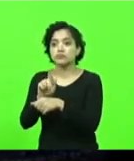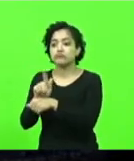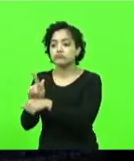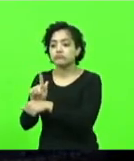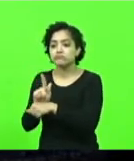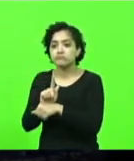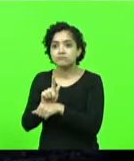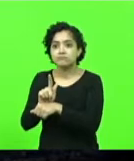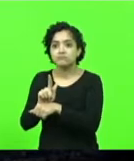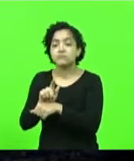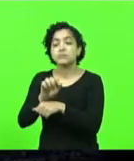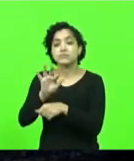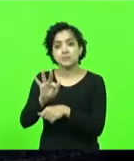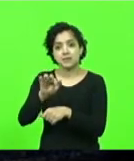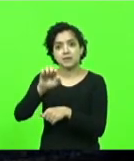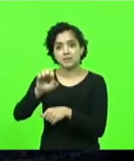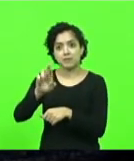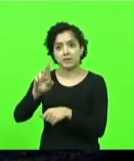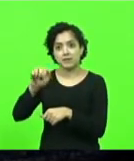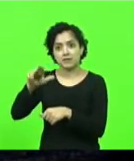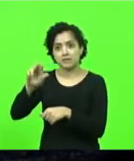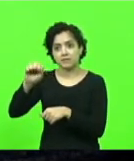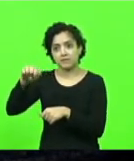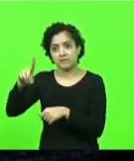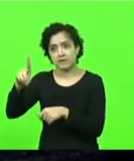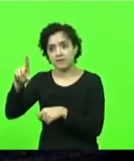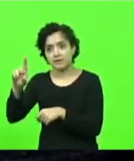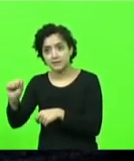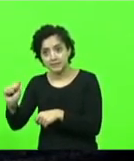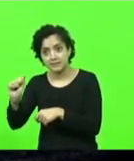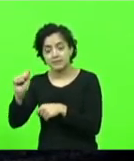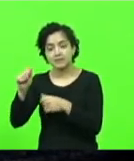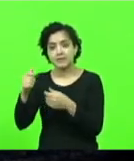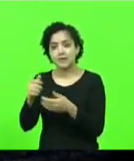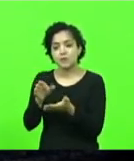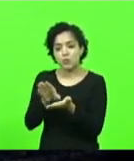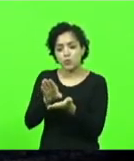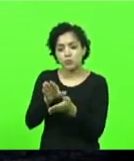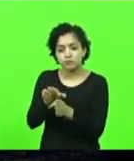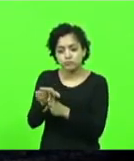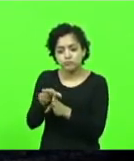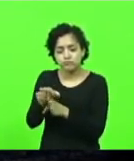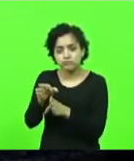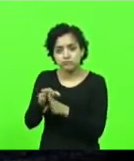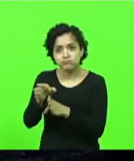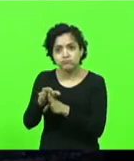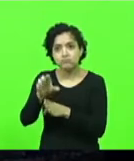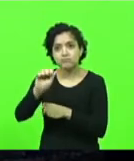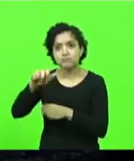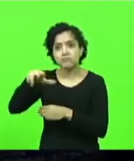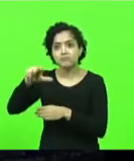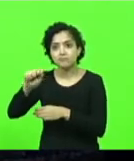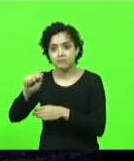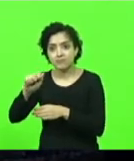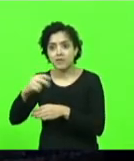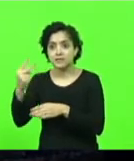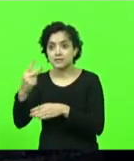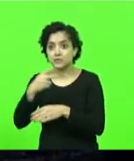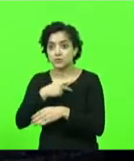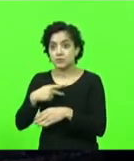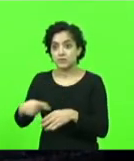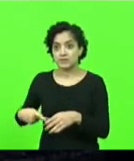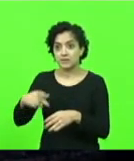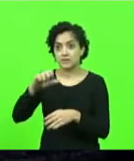e tem a Fernanda conselheira da associação de tecnologia a Analisa vice-presidente da